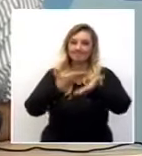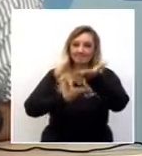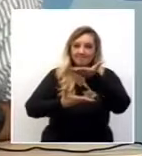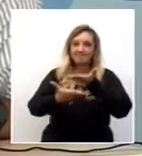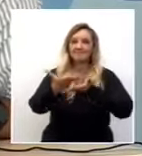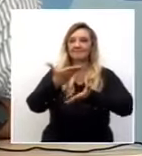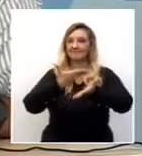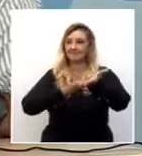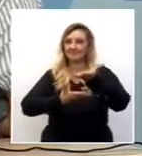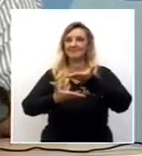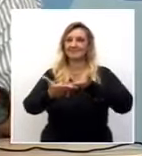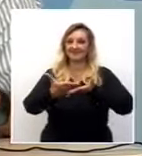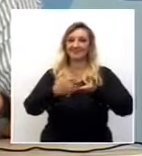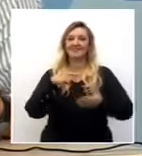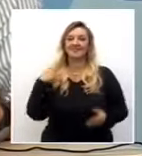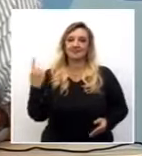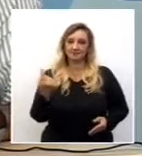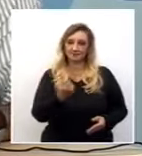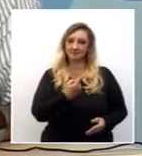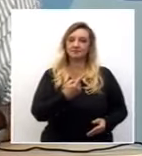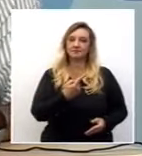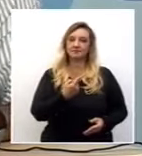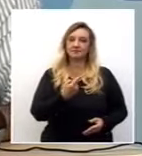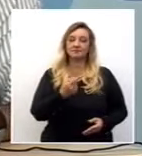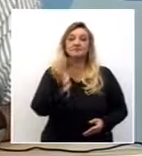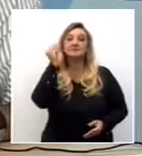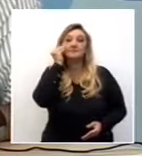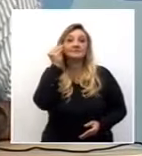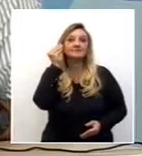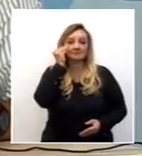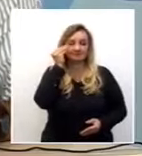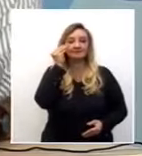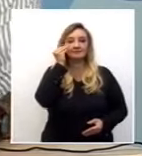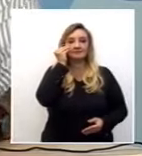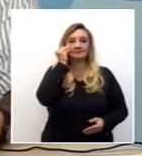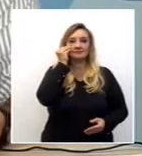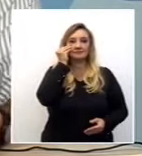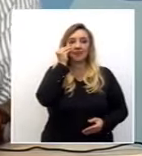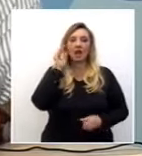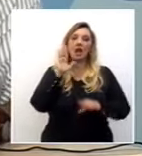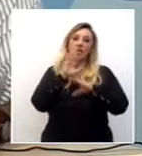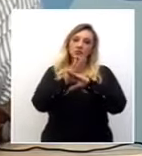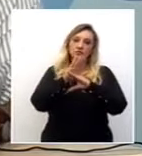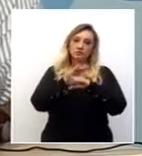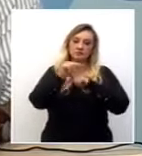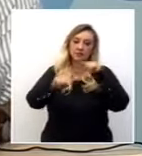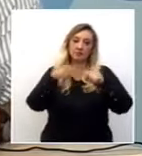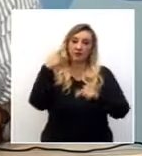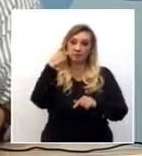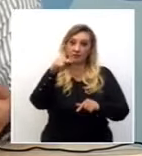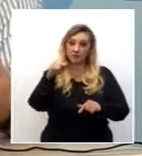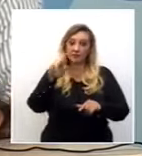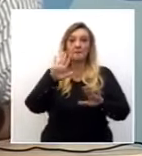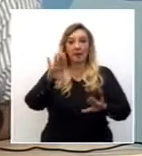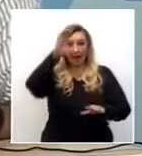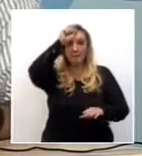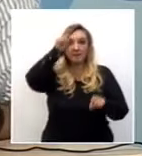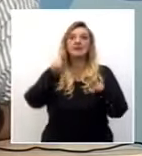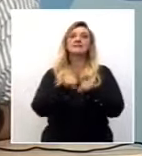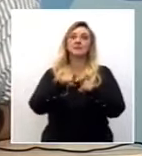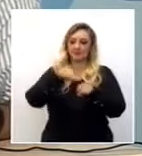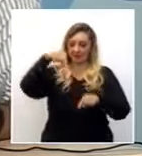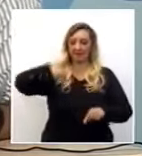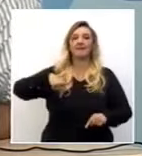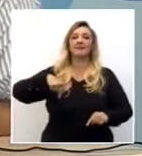disse, nós estamos procurando contribuir com o trabalho de vocês, mas a gente aprende demais